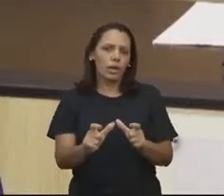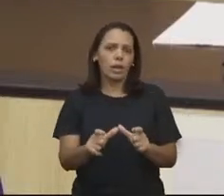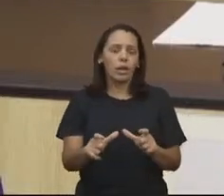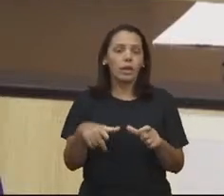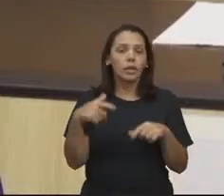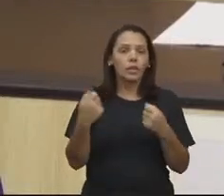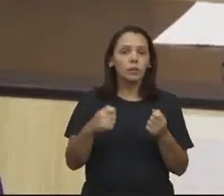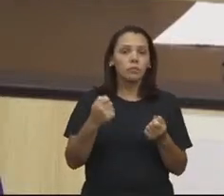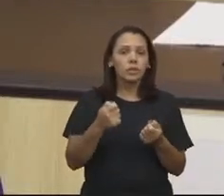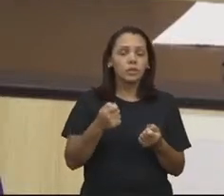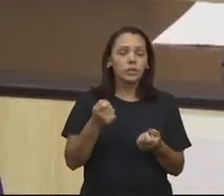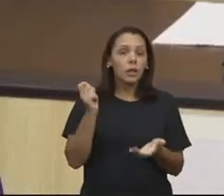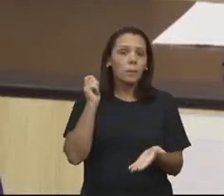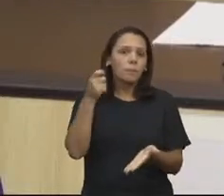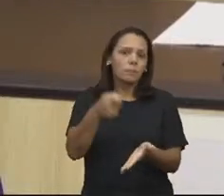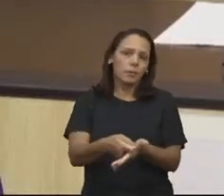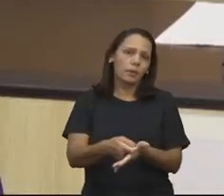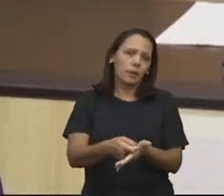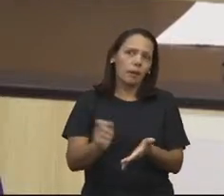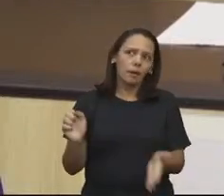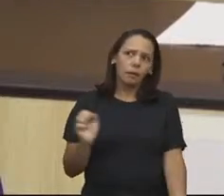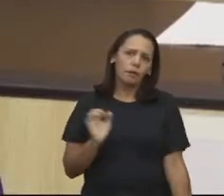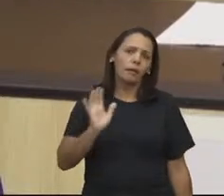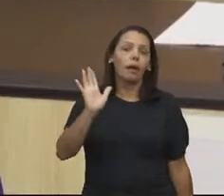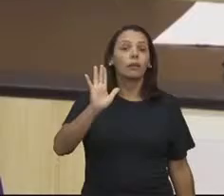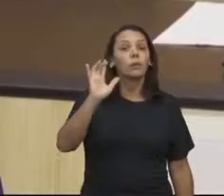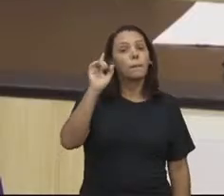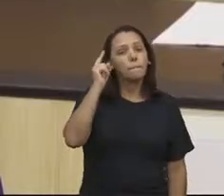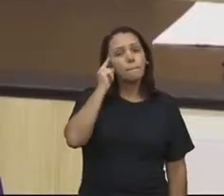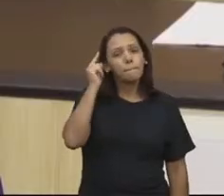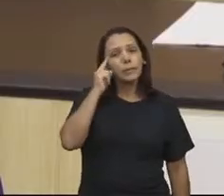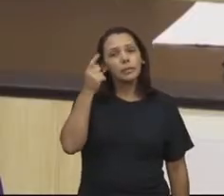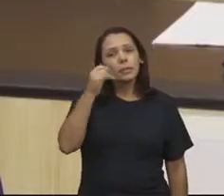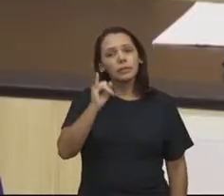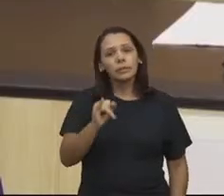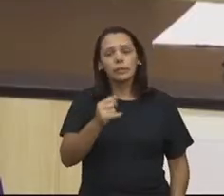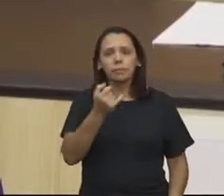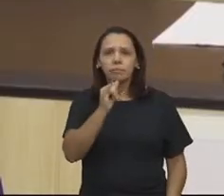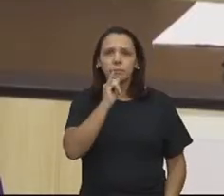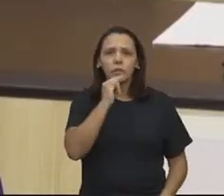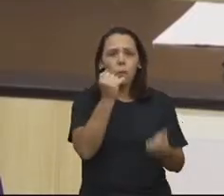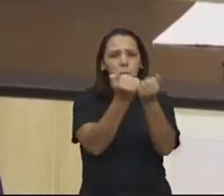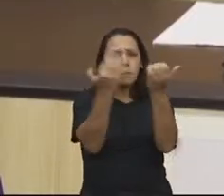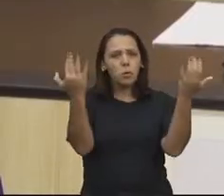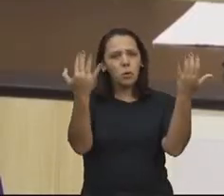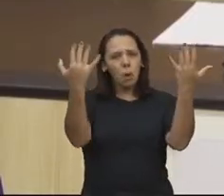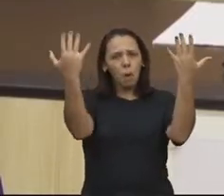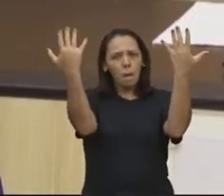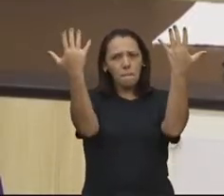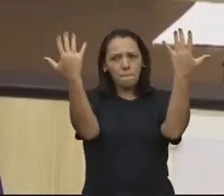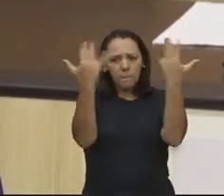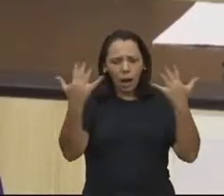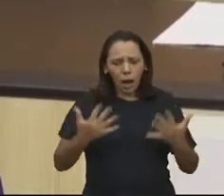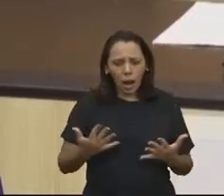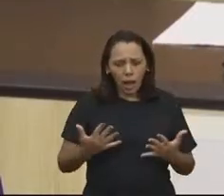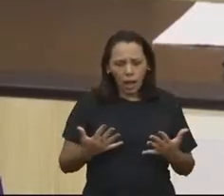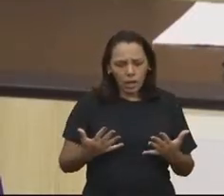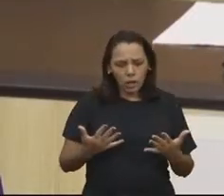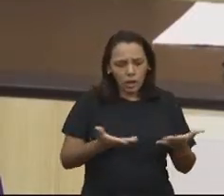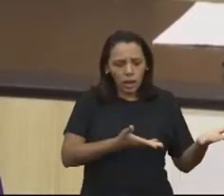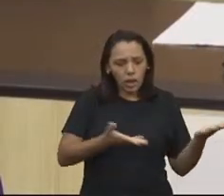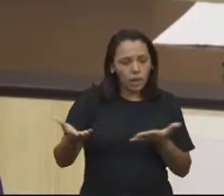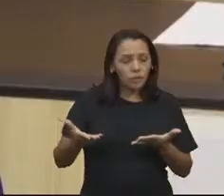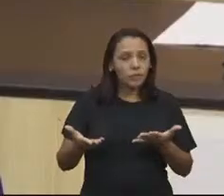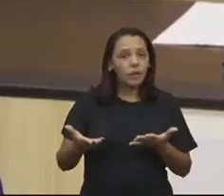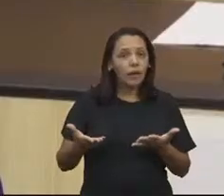preço que pede, então é muito caro. Imagina os senhores, se for demolir um muro hoje, quanto que a pessoa vai pagar, porque a hora que ele